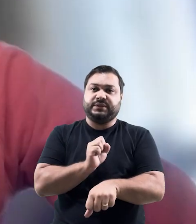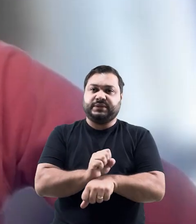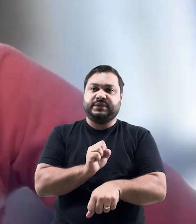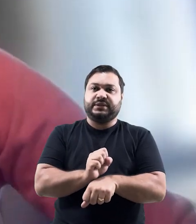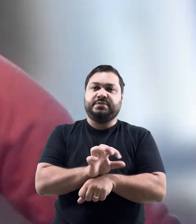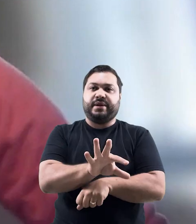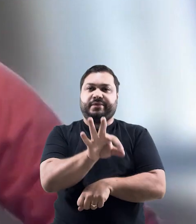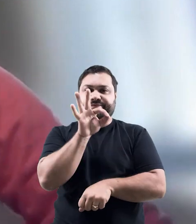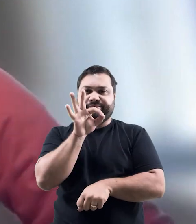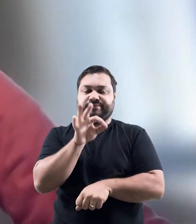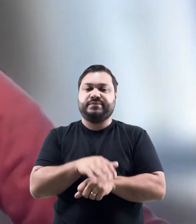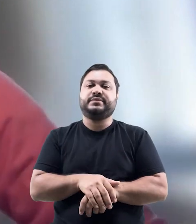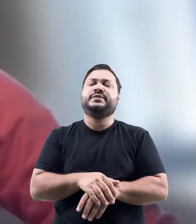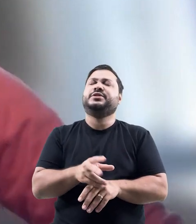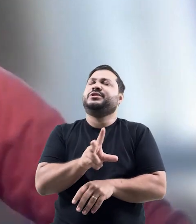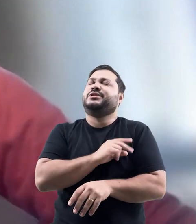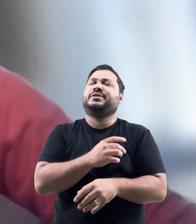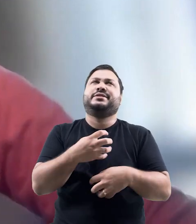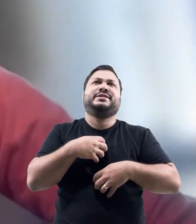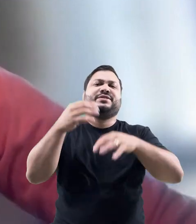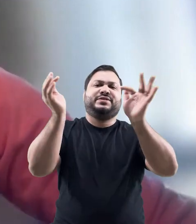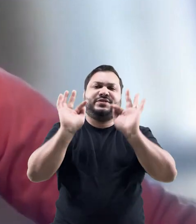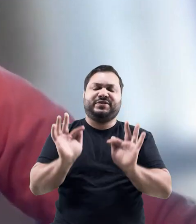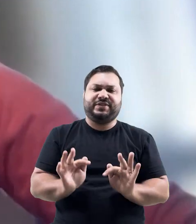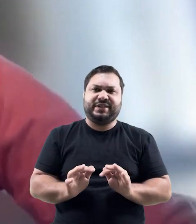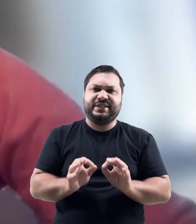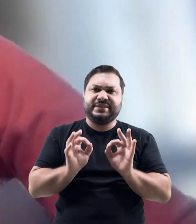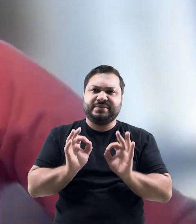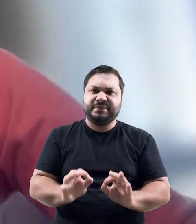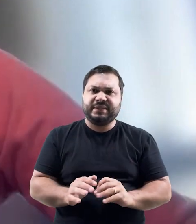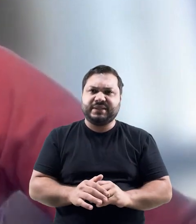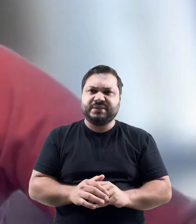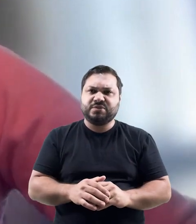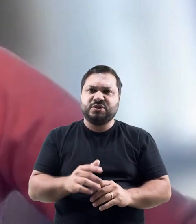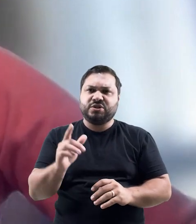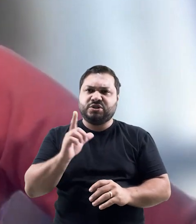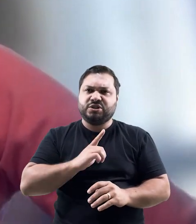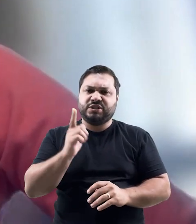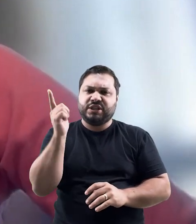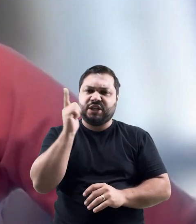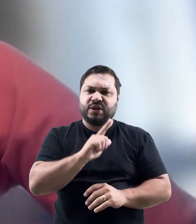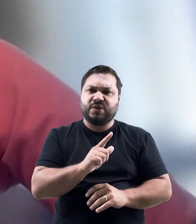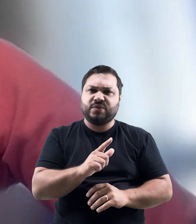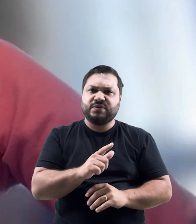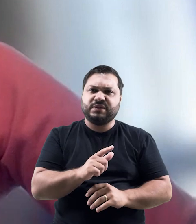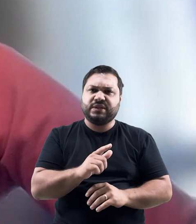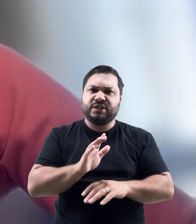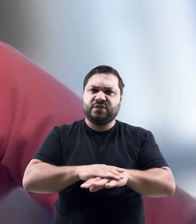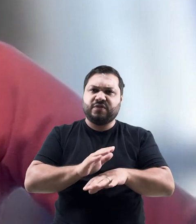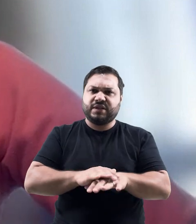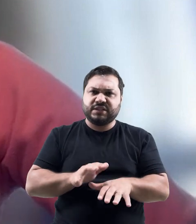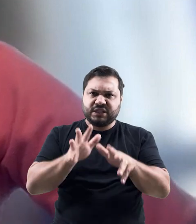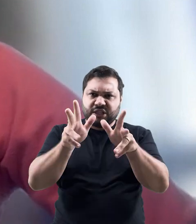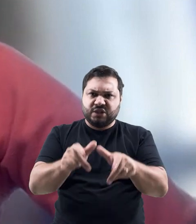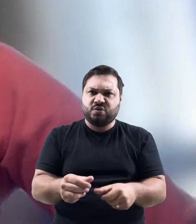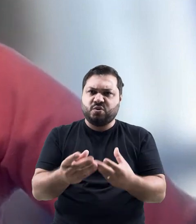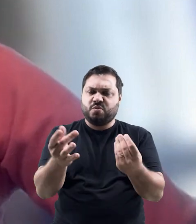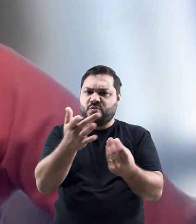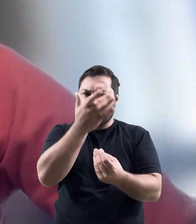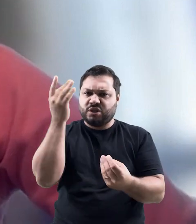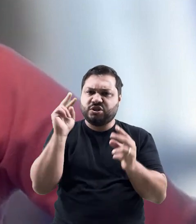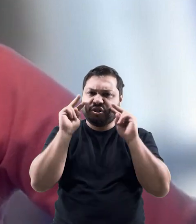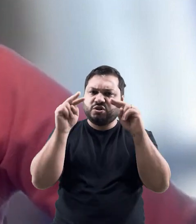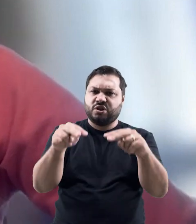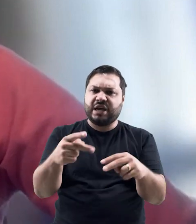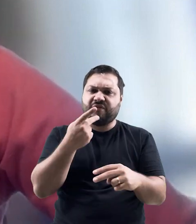aguarda a nomeação. Nossa, eu fico muito feliz, assim, mesmo, de ter conseguido fazer tudo isso. Assim, muita gente